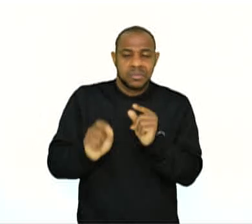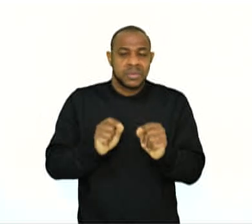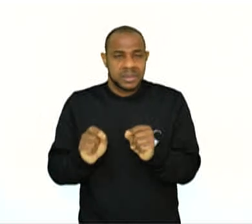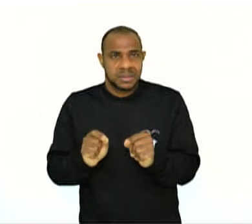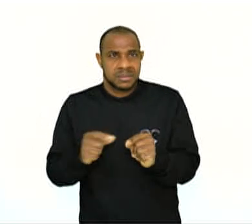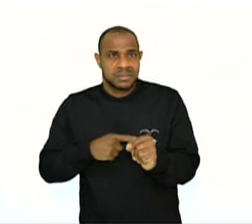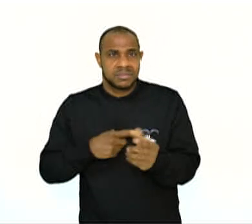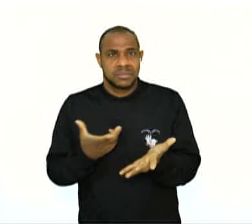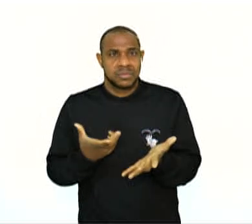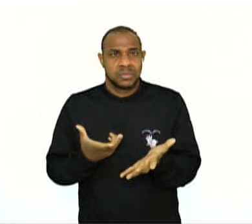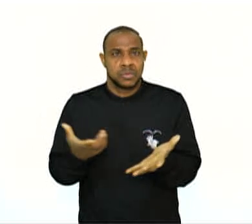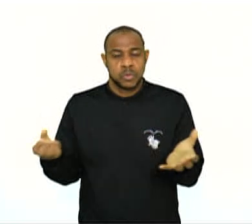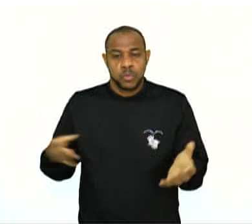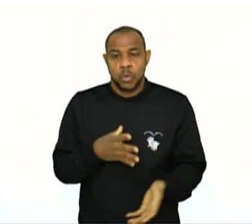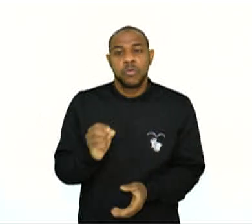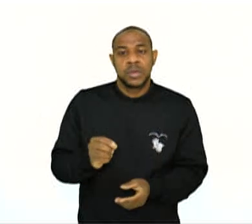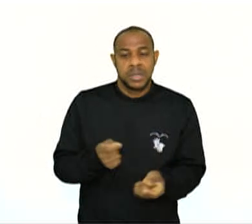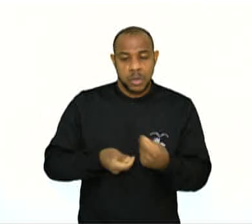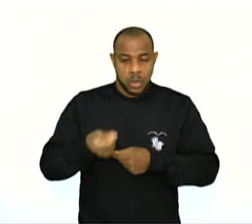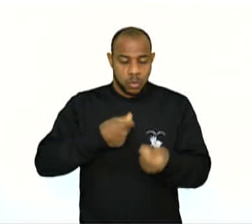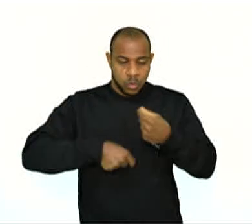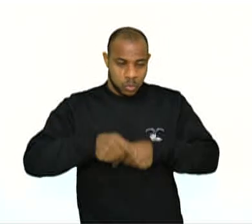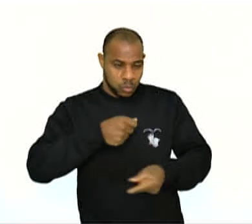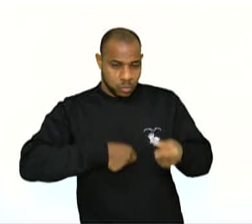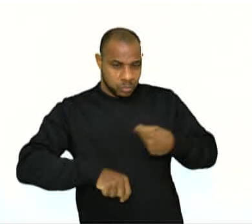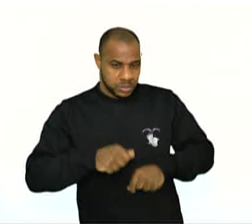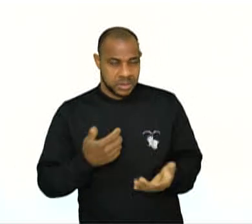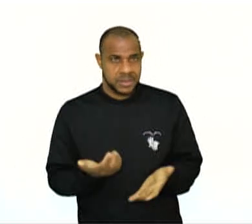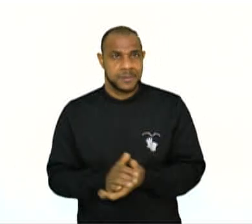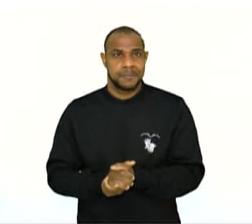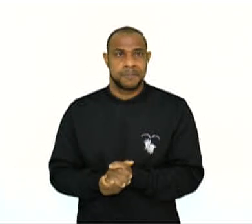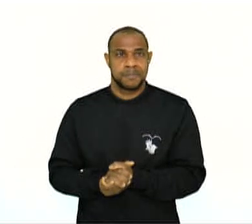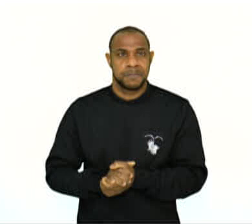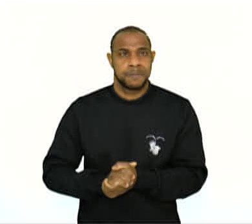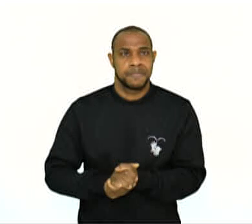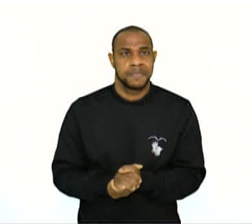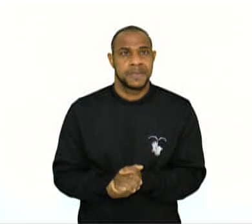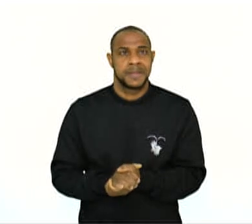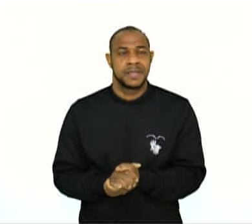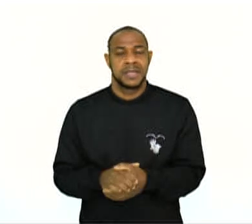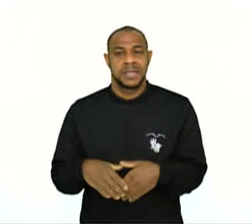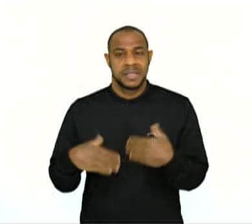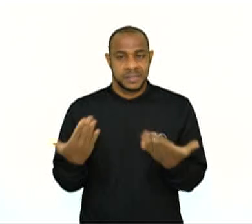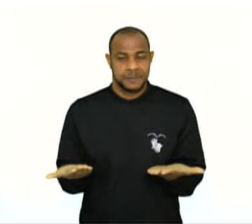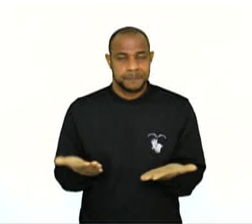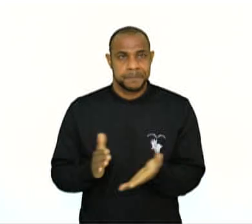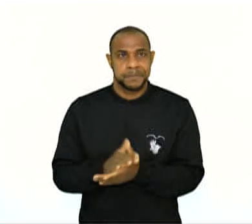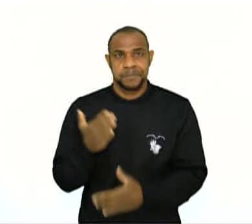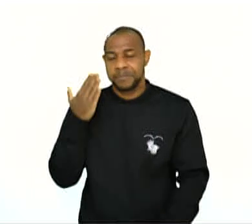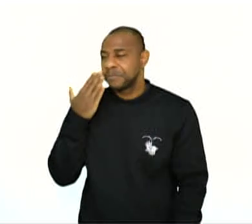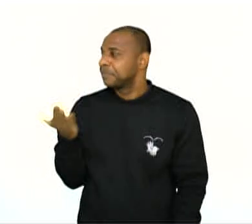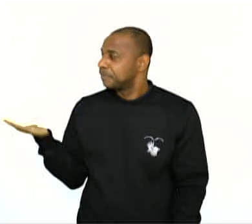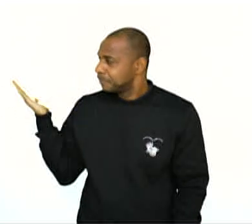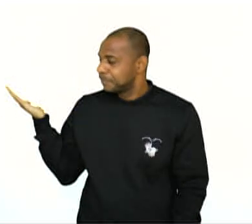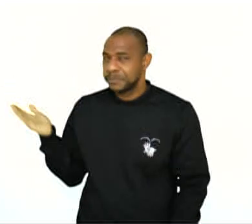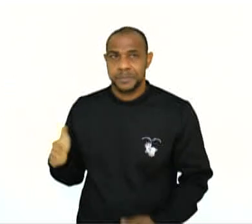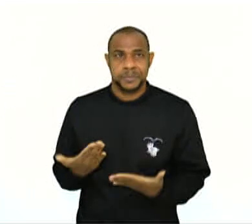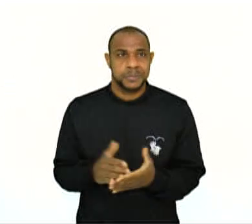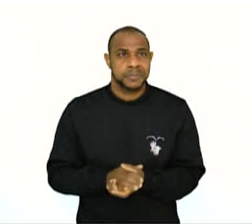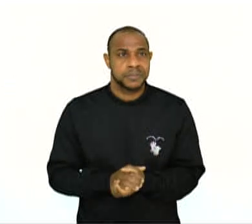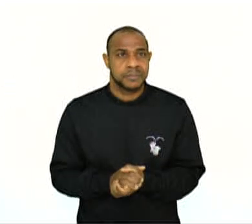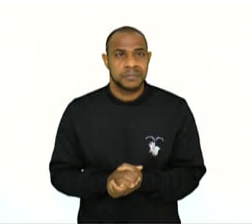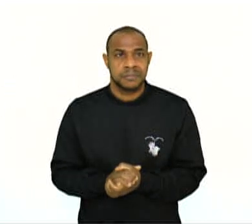do modelo econômico juscelinista. Juscelinista de Juscelino Kubitschek, né? Jusselinistas. A questão